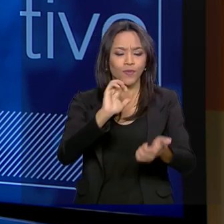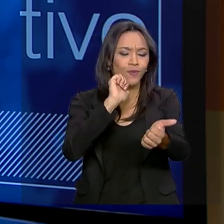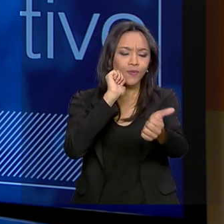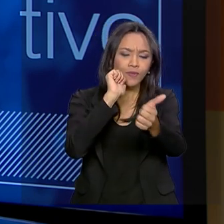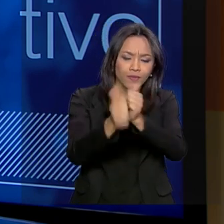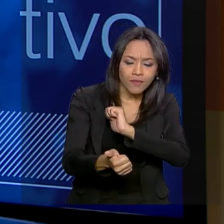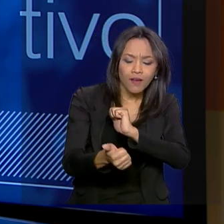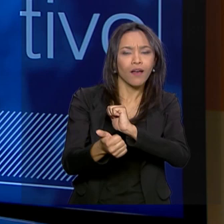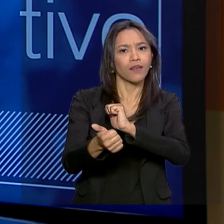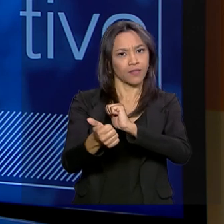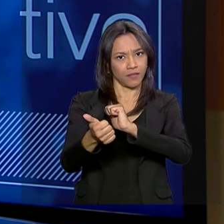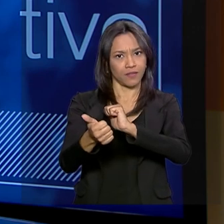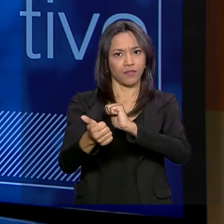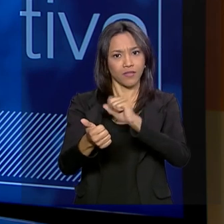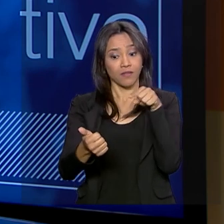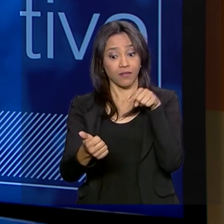esporte,